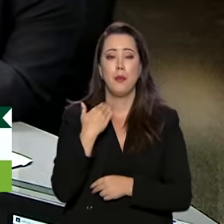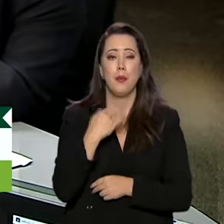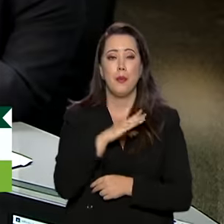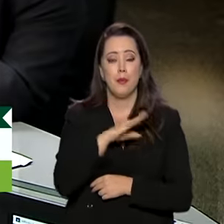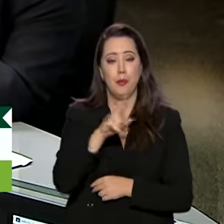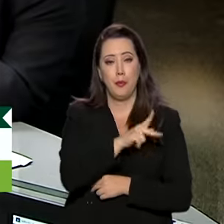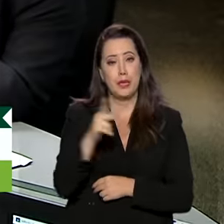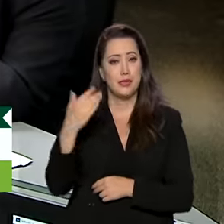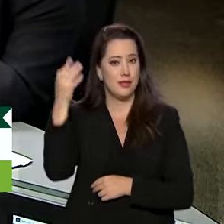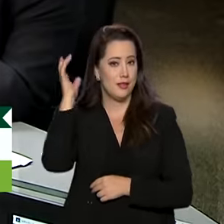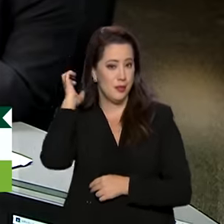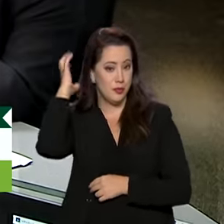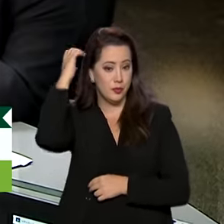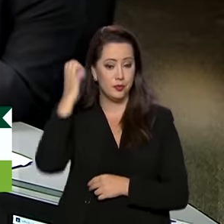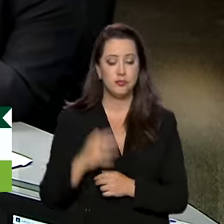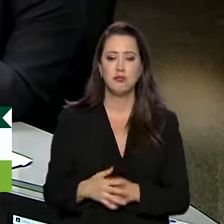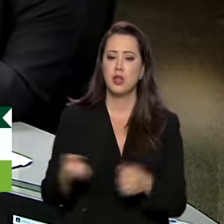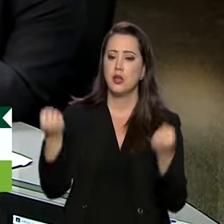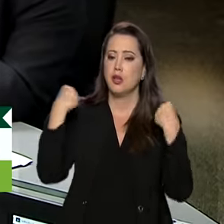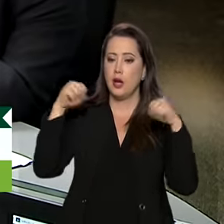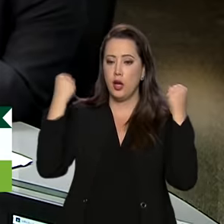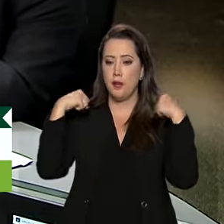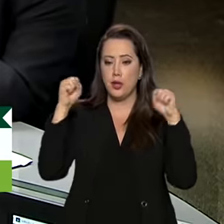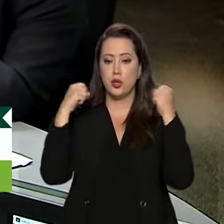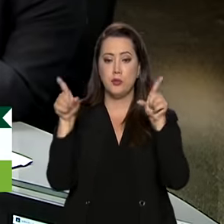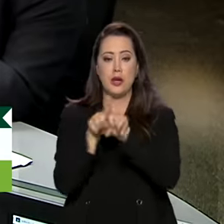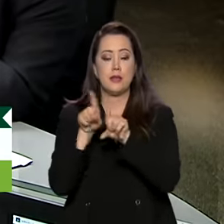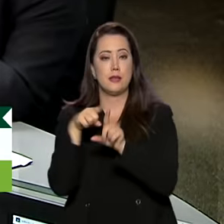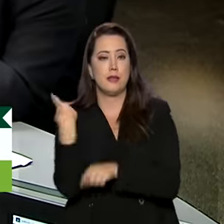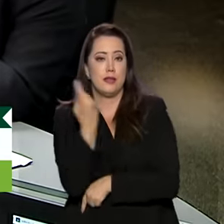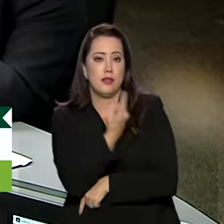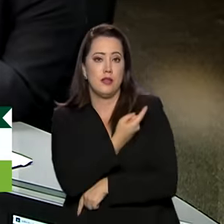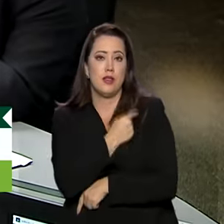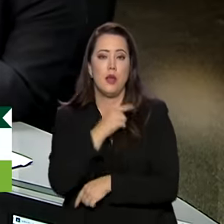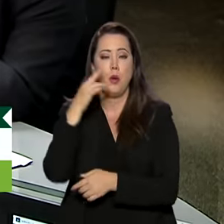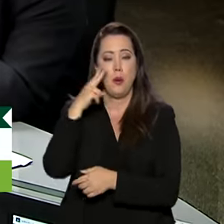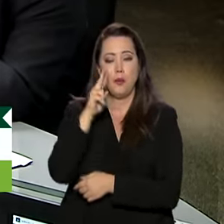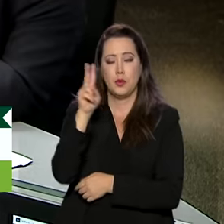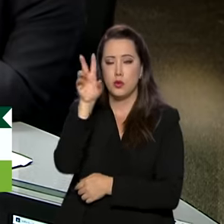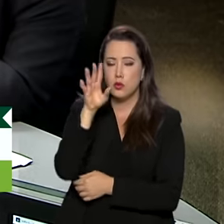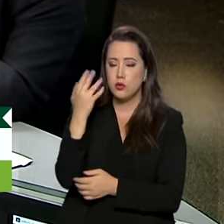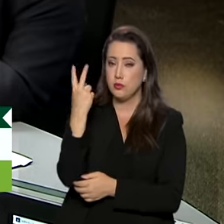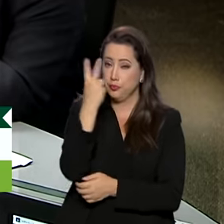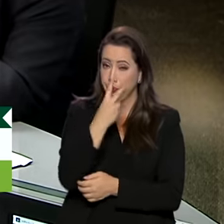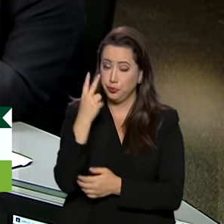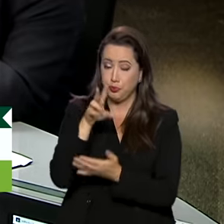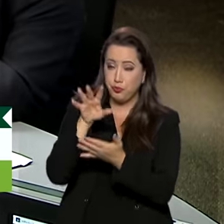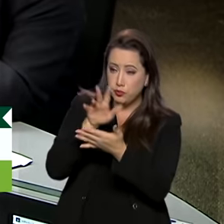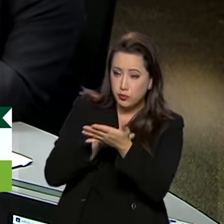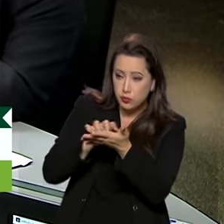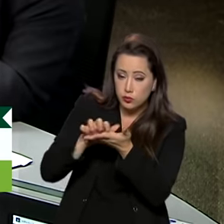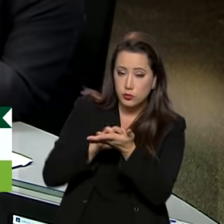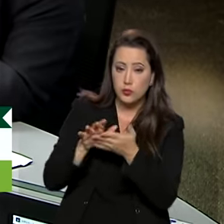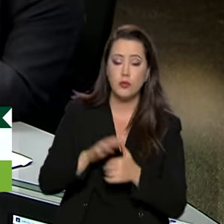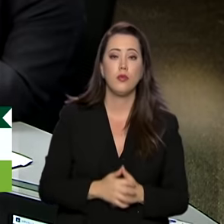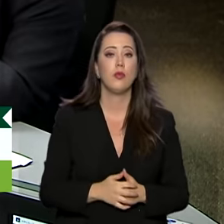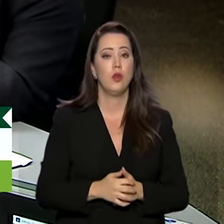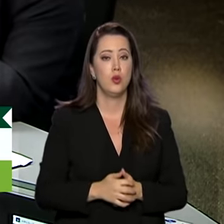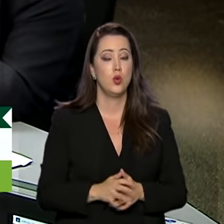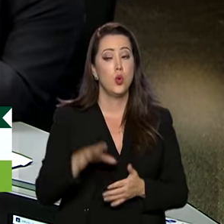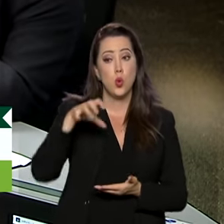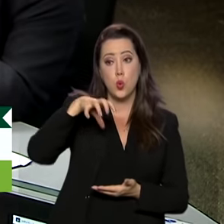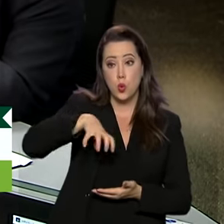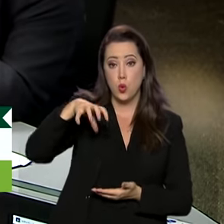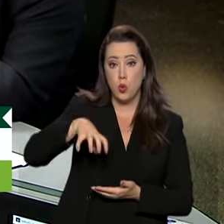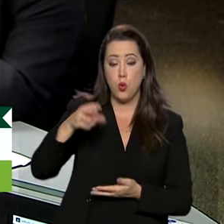para todos de atividade física do Ministério da Saúde agora tem versão em Braille Flávia grossa o órgão vai iniciar a distribuição